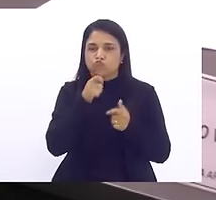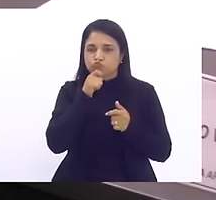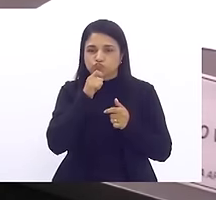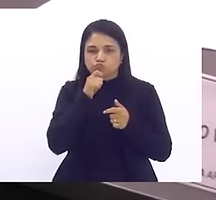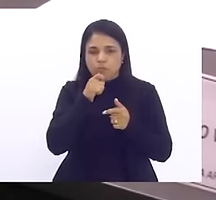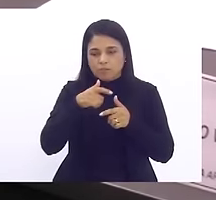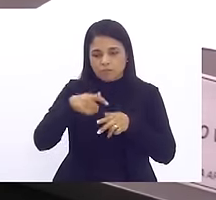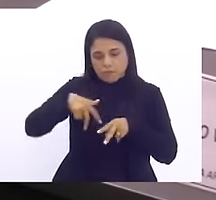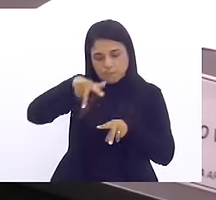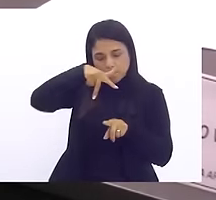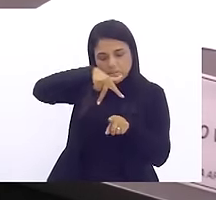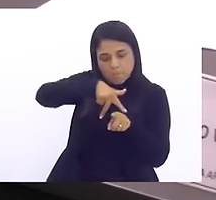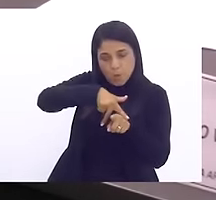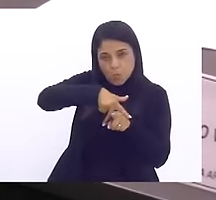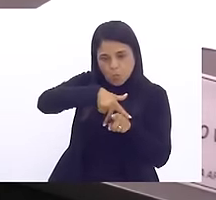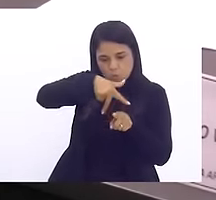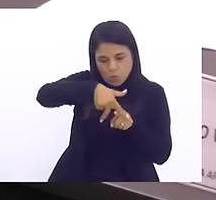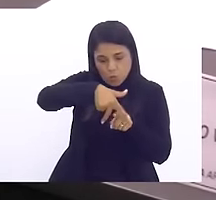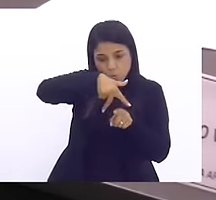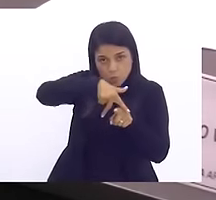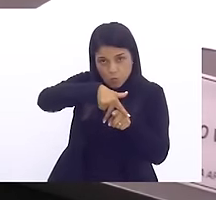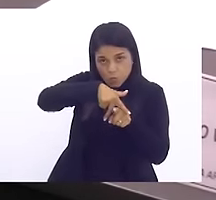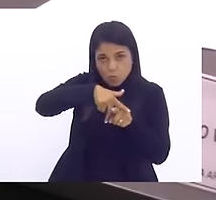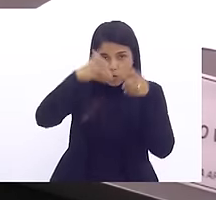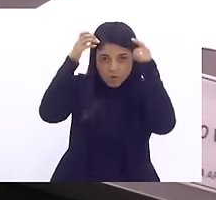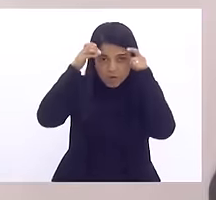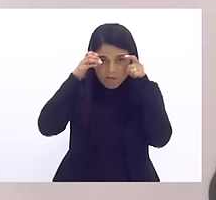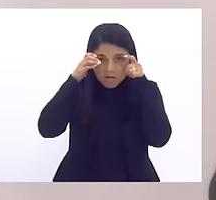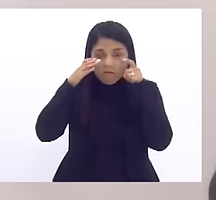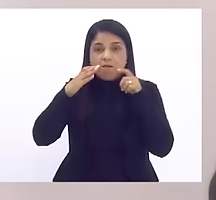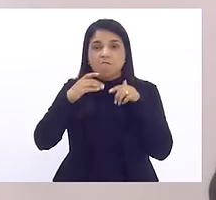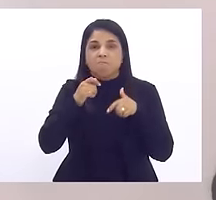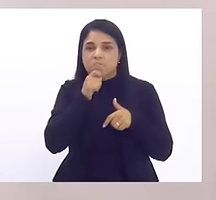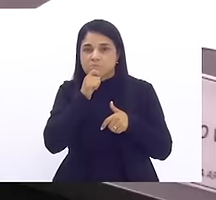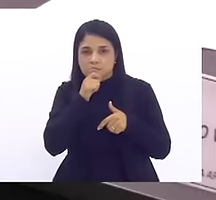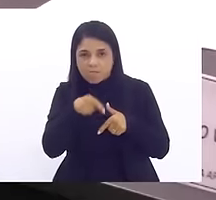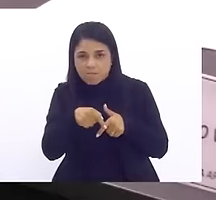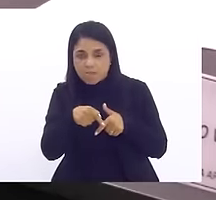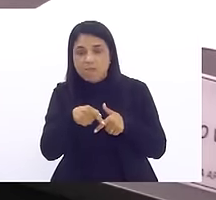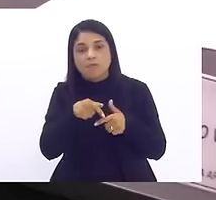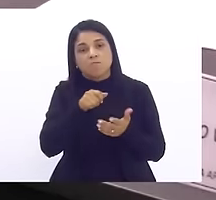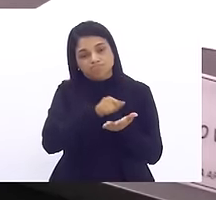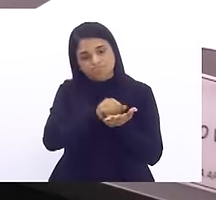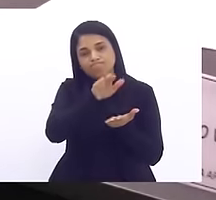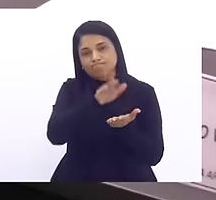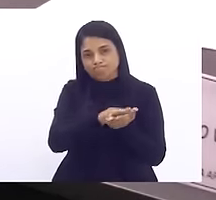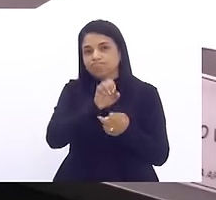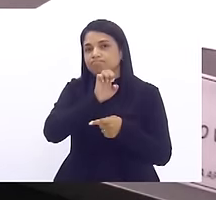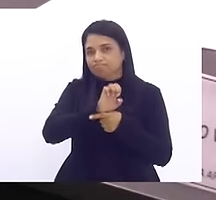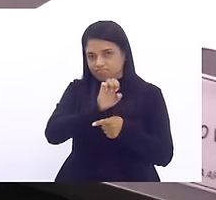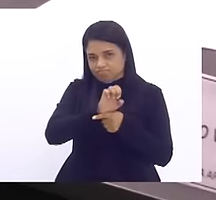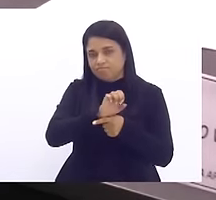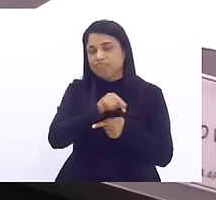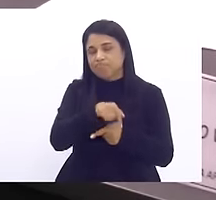no garupa é uma infração Municipal eletrônico da Previdência Municipal podia fazer é